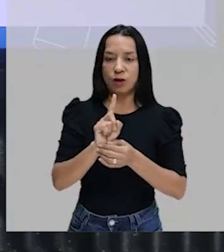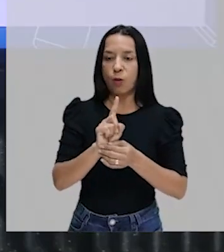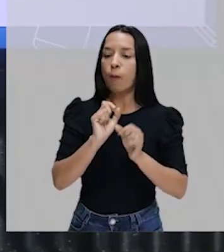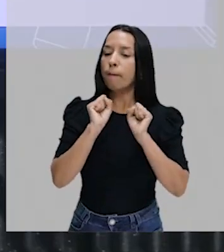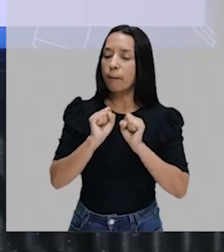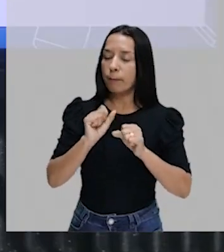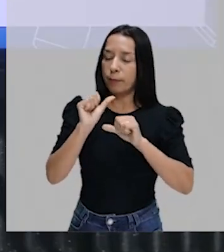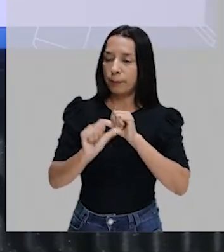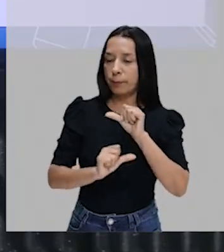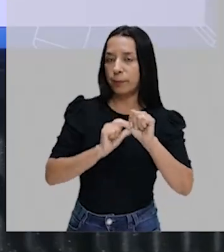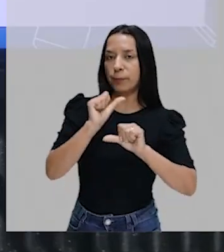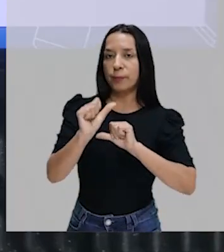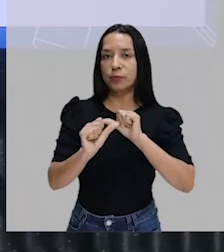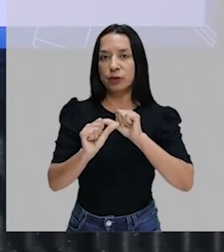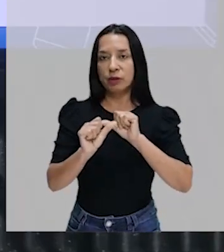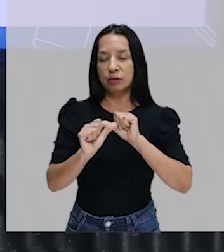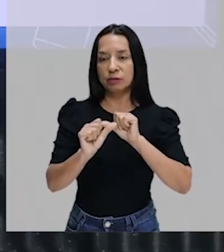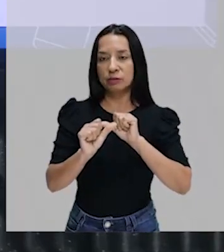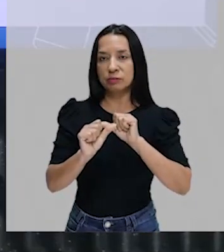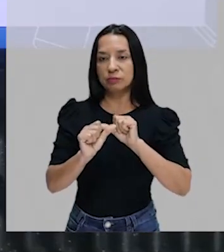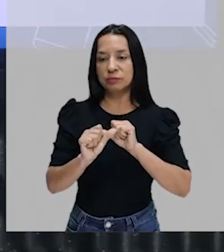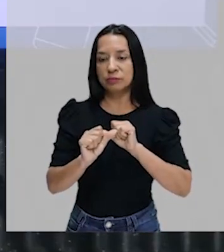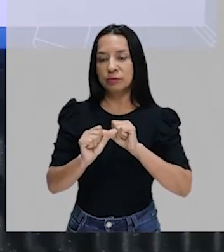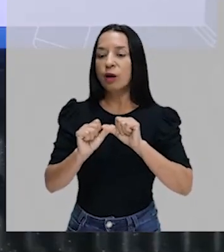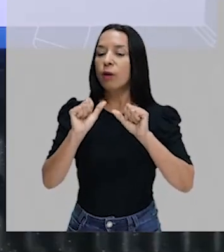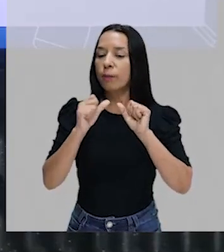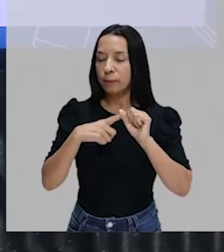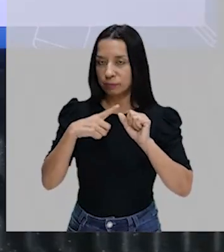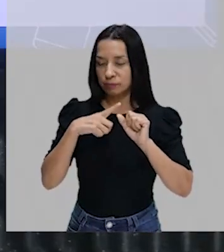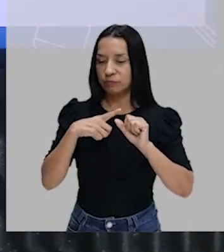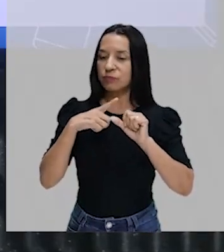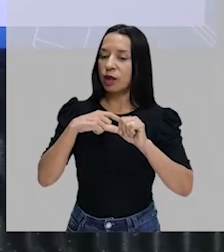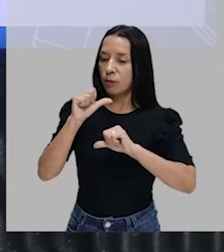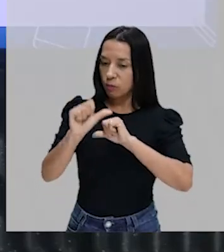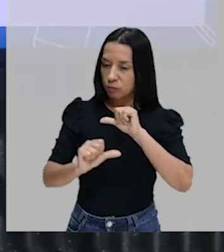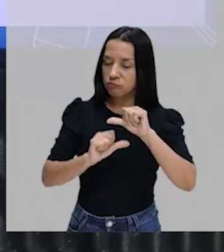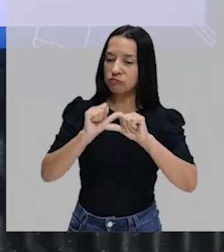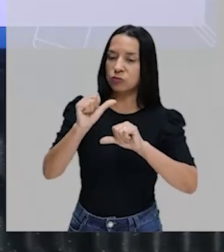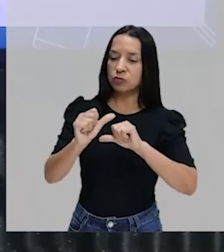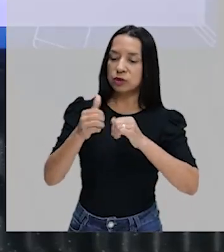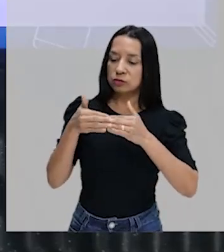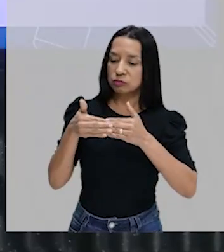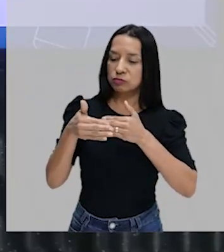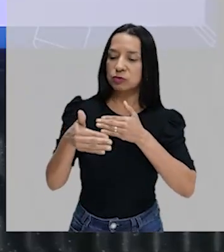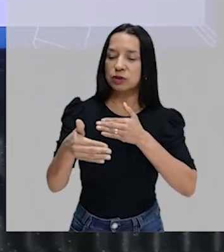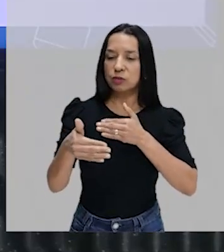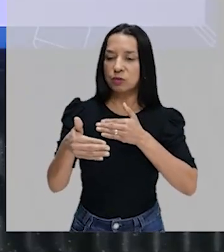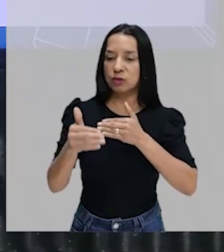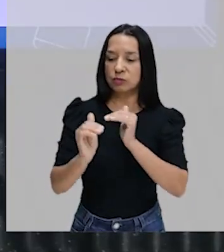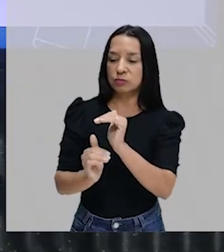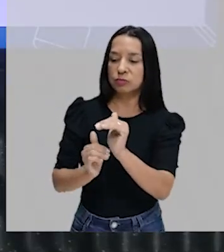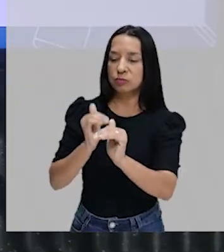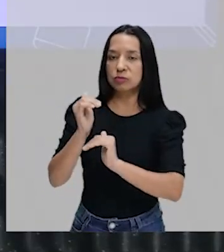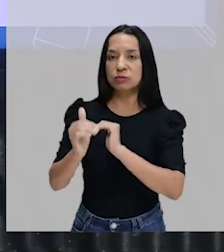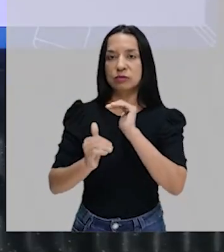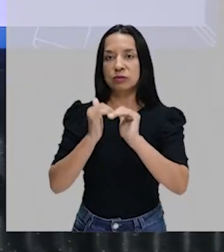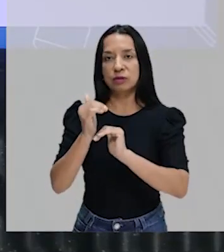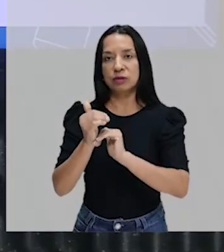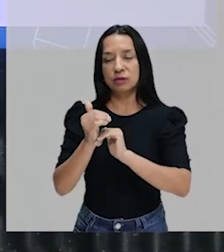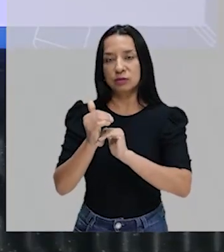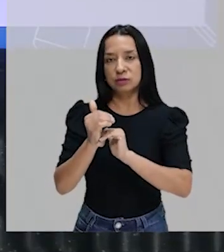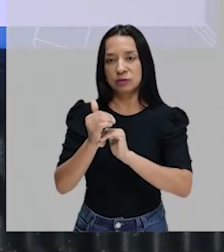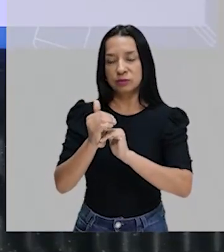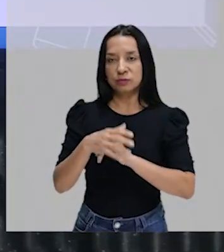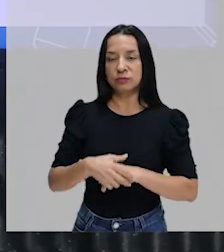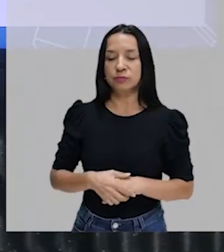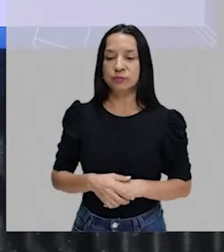flexível, tá? Ele pode sofrer algumas alterações no decorrer ali do seu processo, do seu micro,